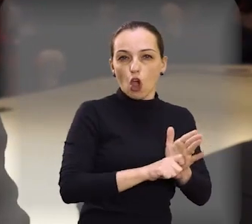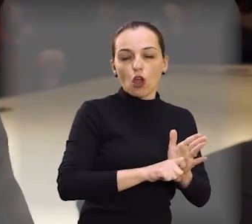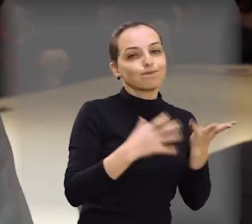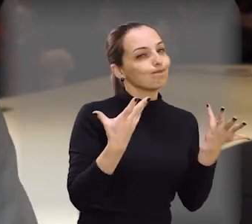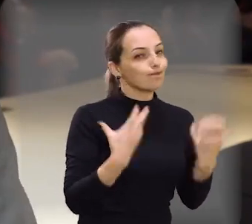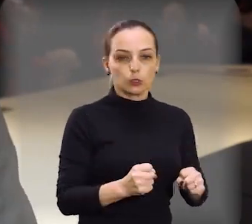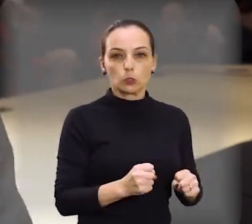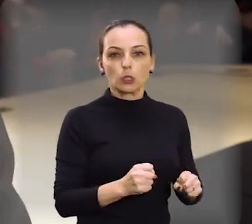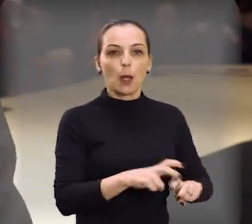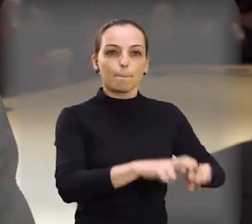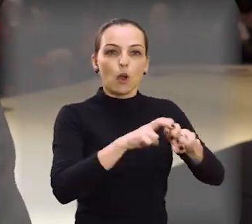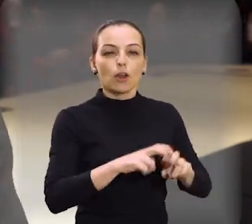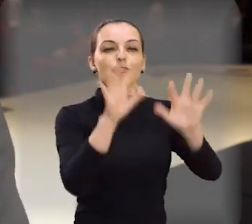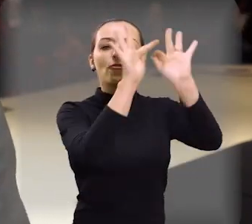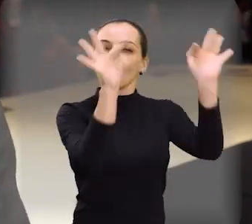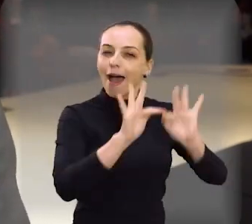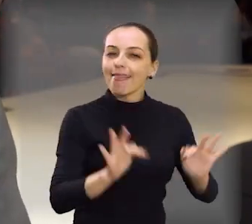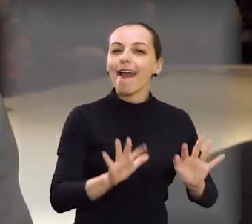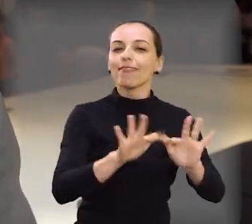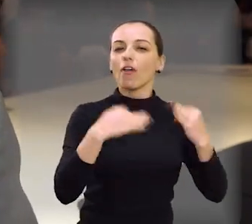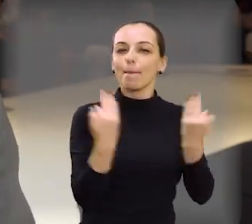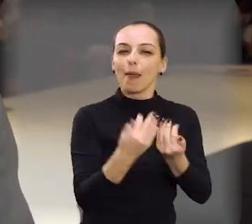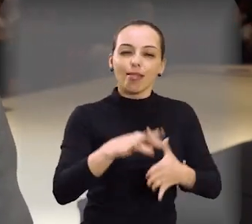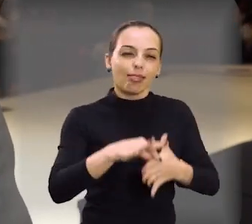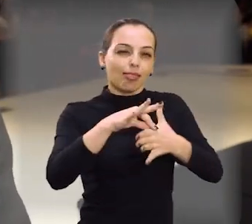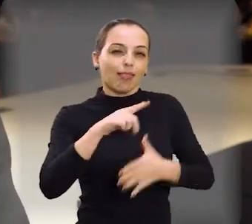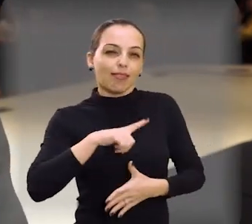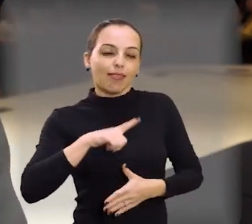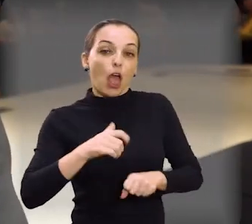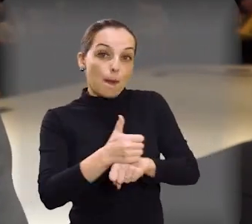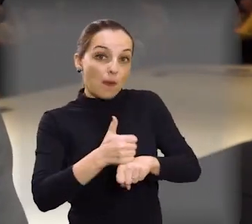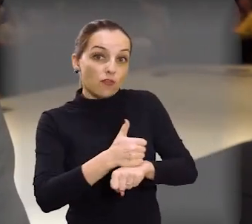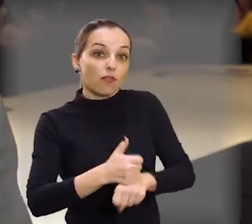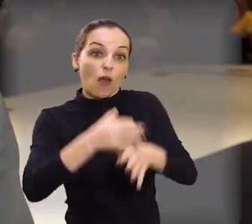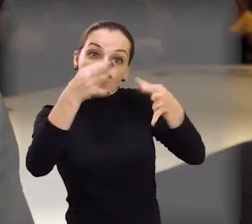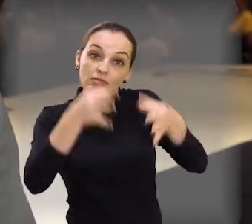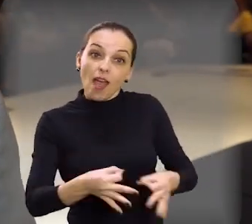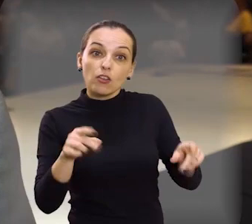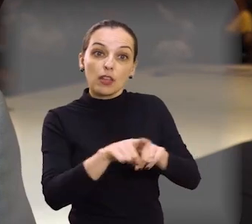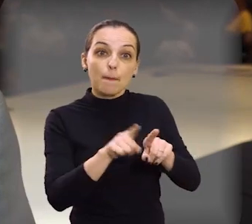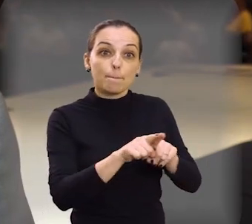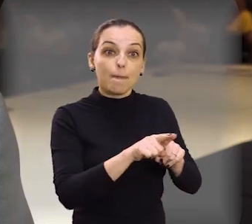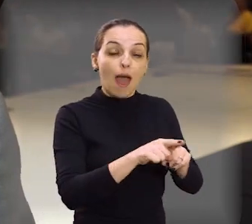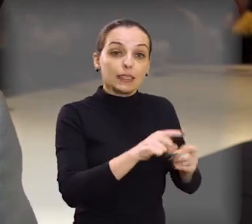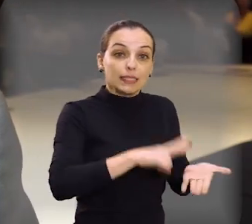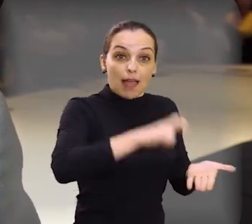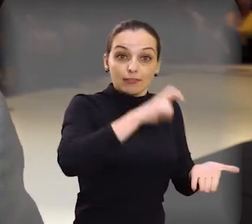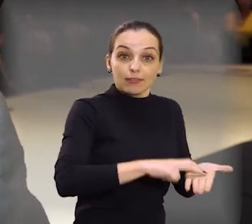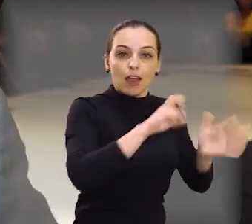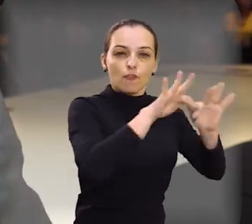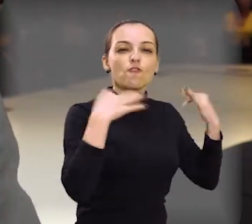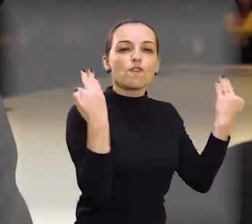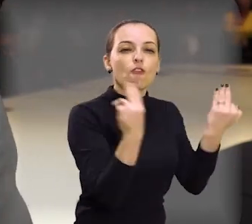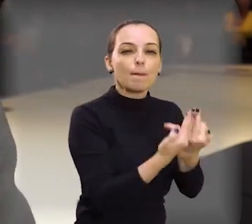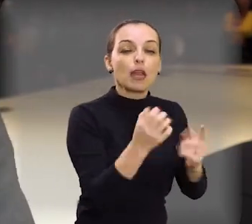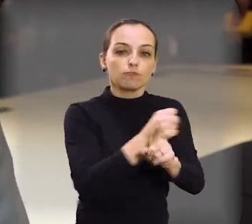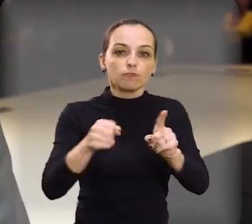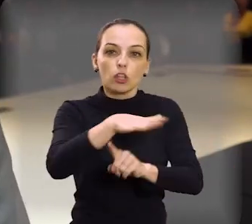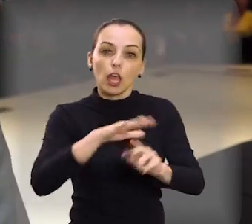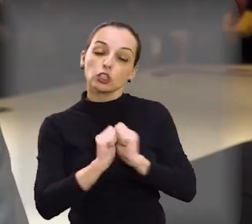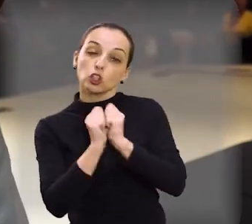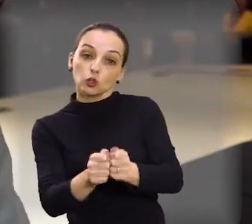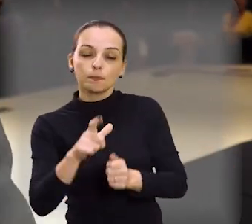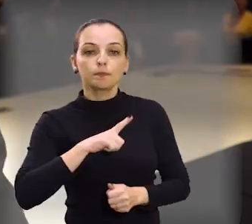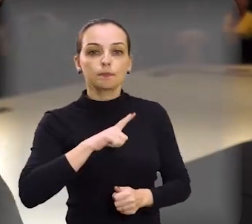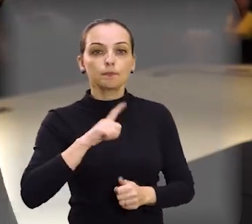nos problemas de droga. Serão felizes, serão bons pais de família, bons profissionais e terão alegria junto com